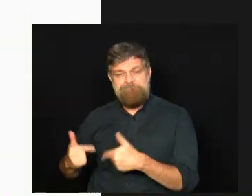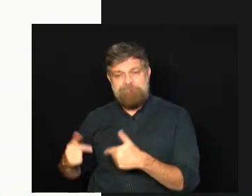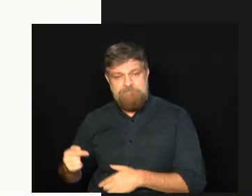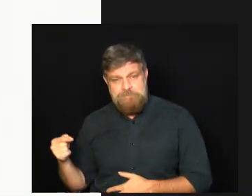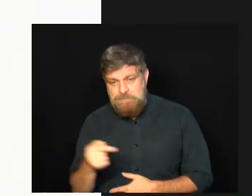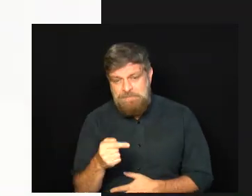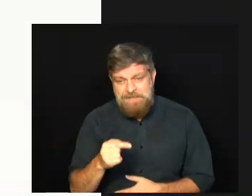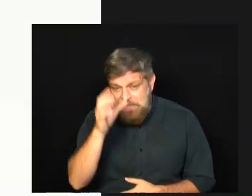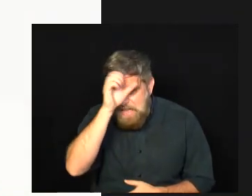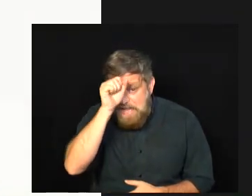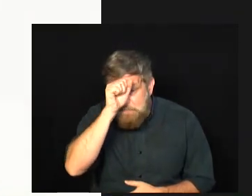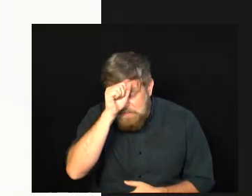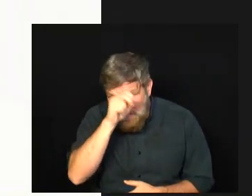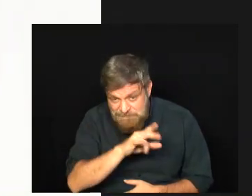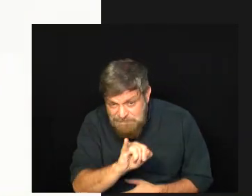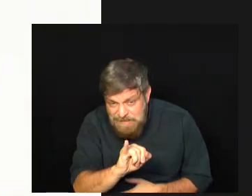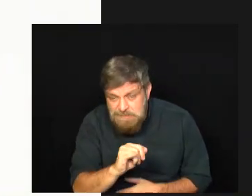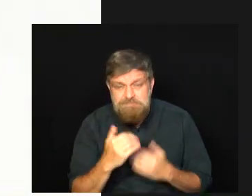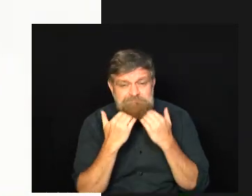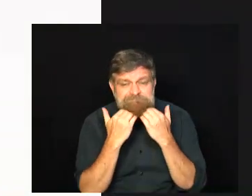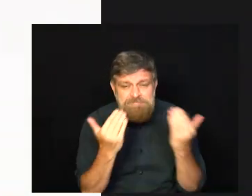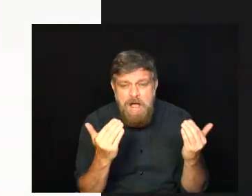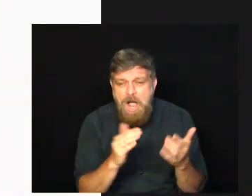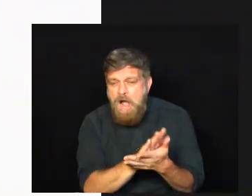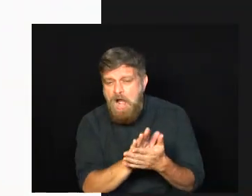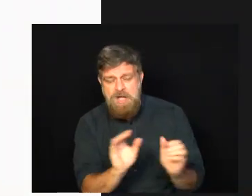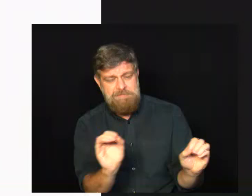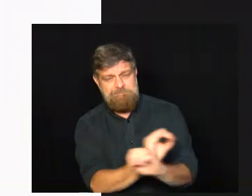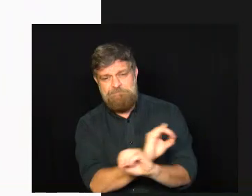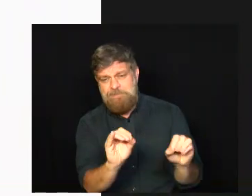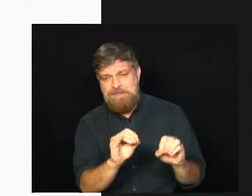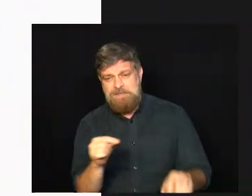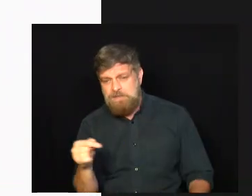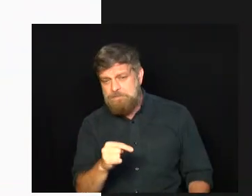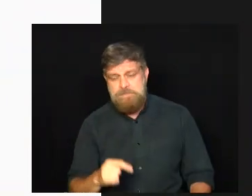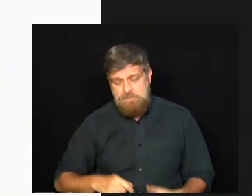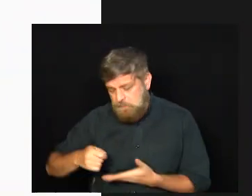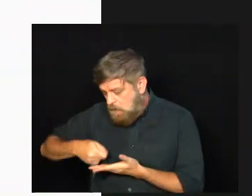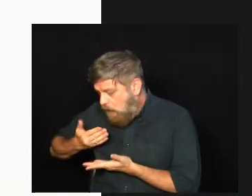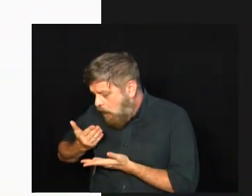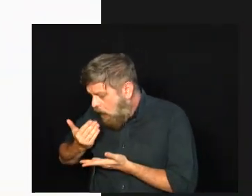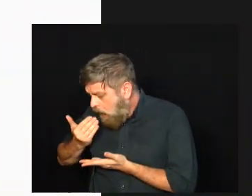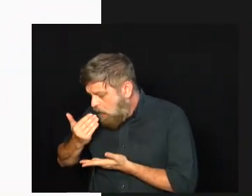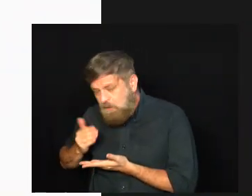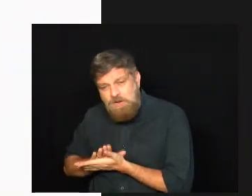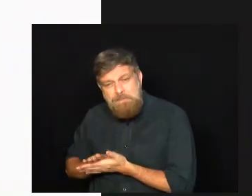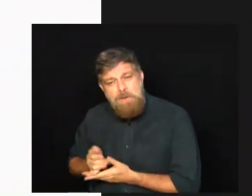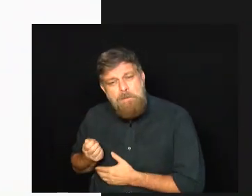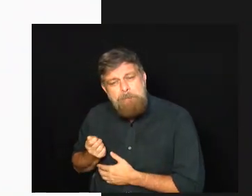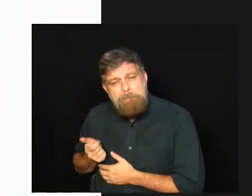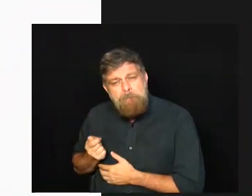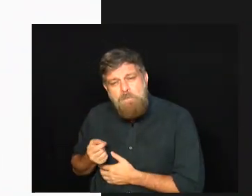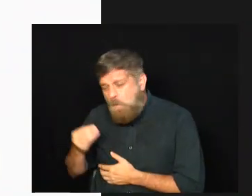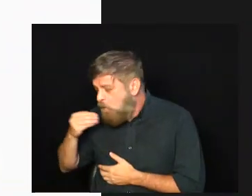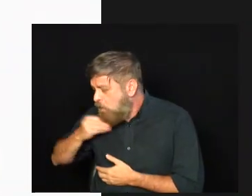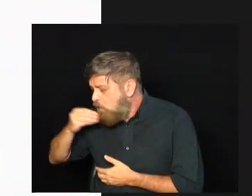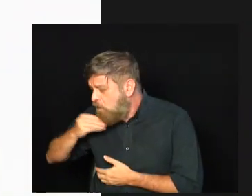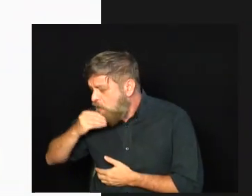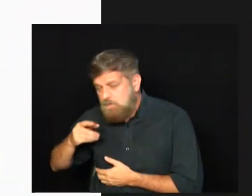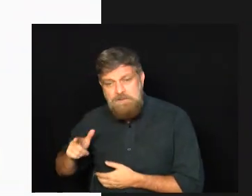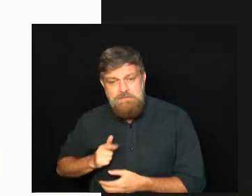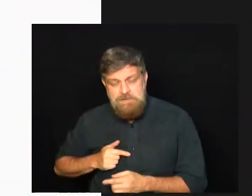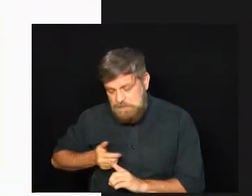vai aprender. Ela nem se alimentou suficientemente muitas vezes e nem